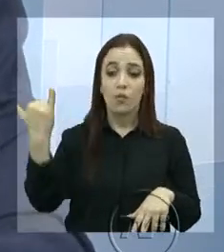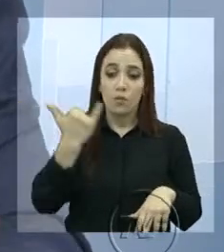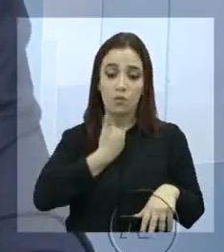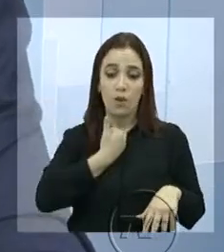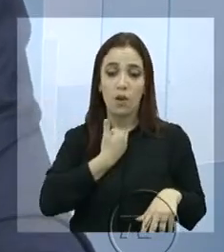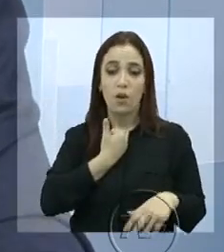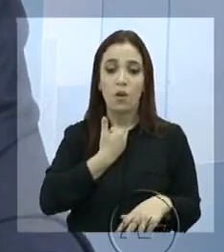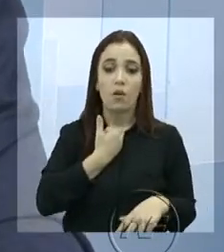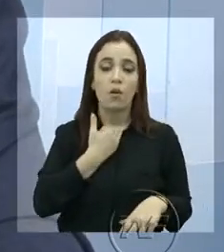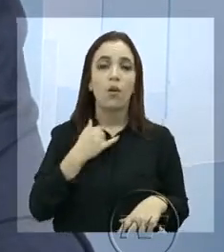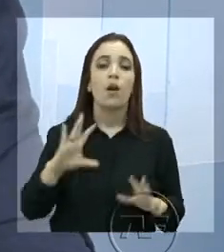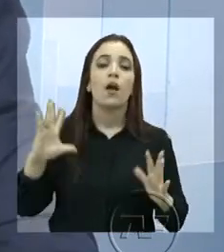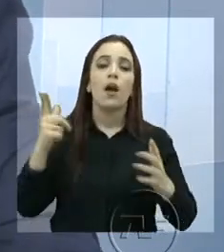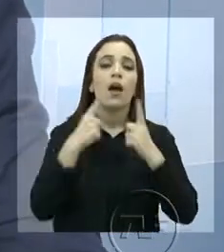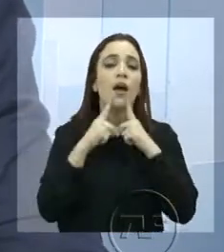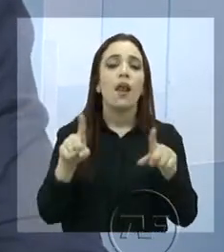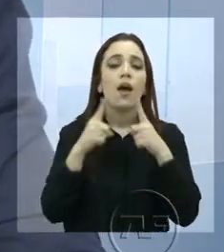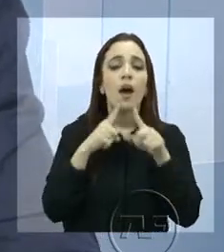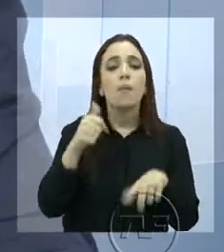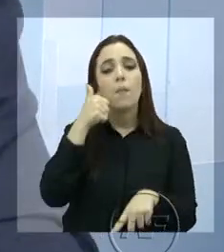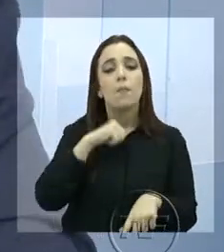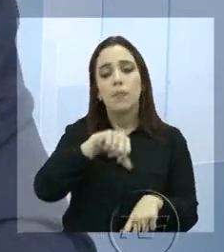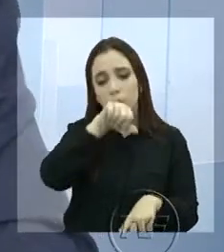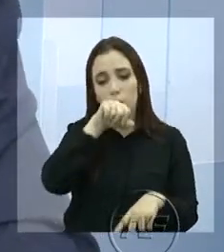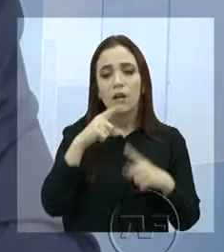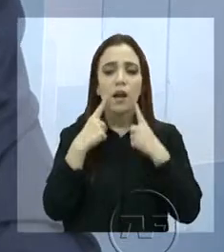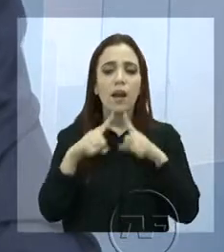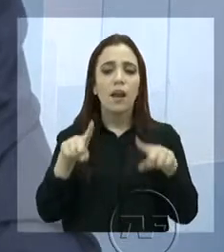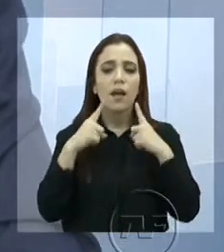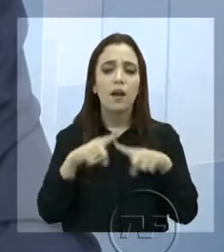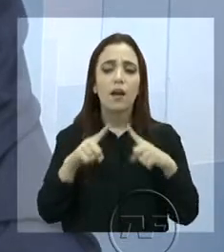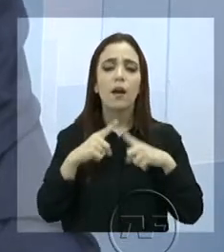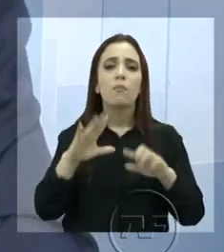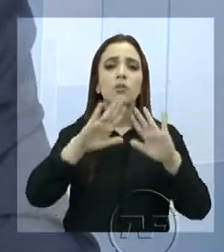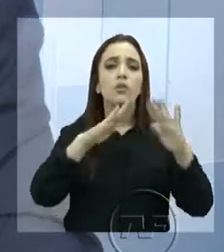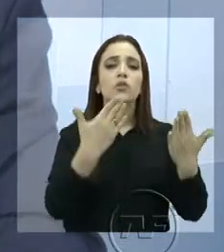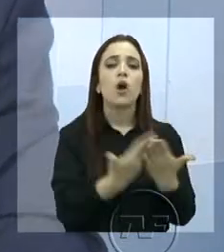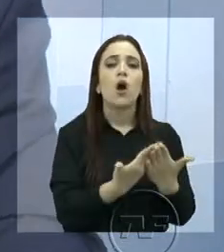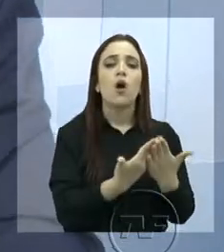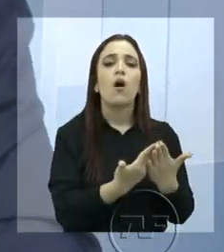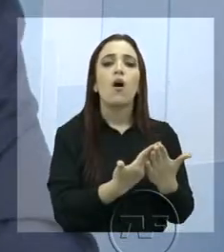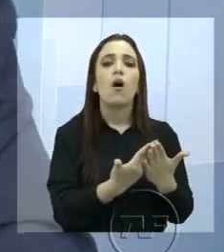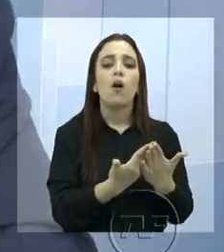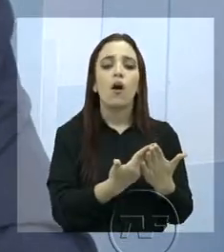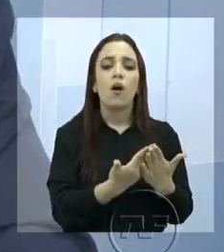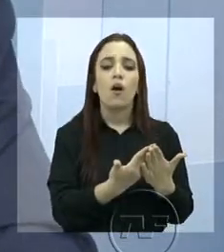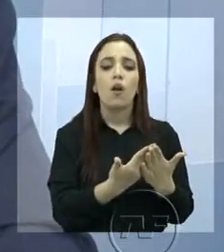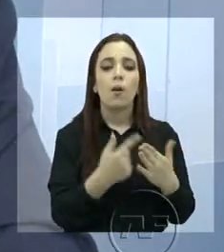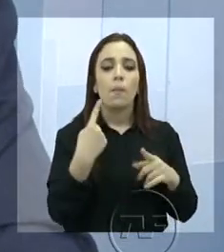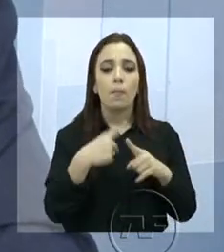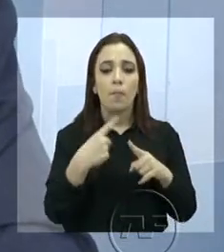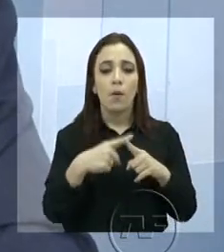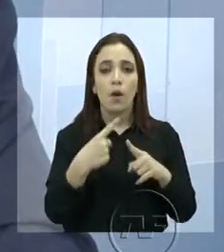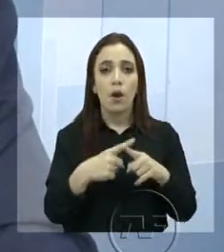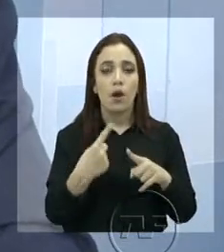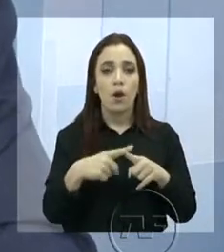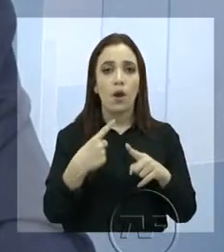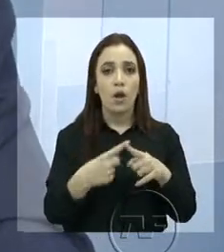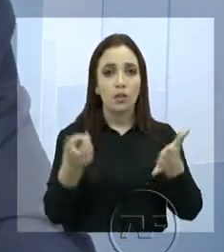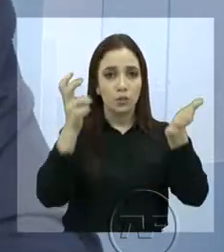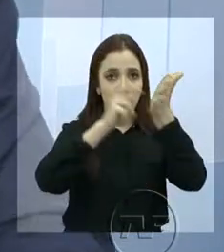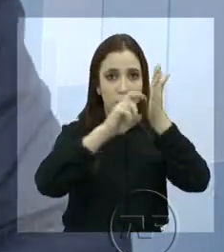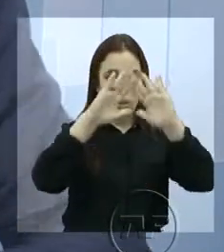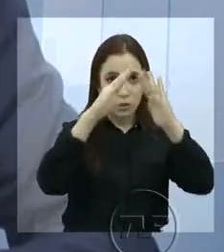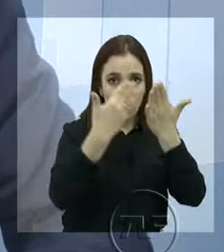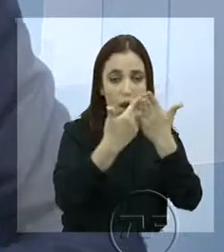uma das grandes queixas das mães da escola formal, né, do município de Fortaleza, quando levam no contraturno para Pestalozzi, é